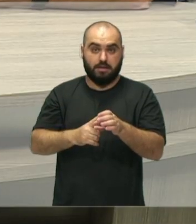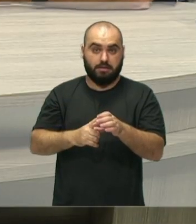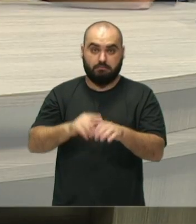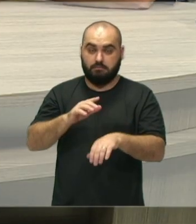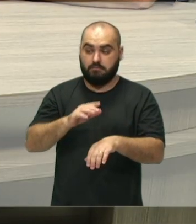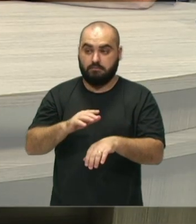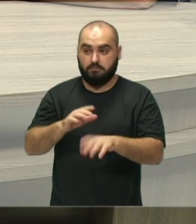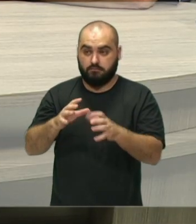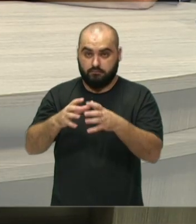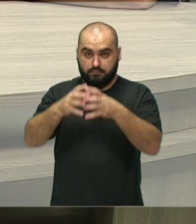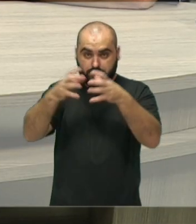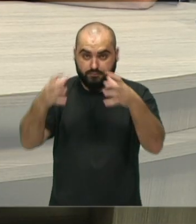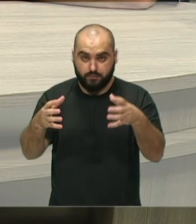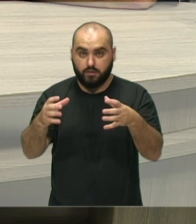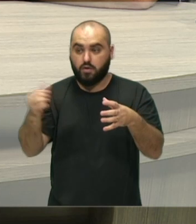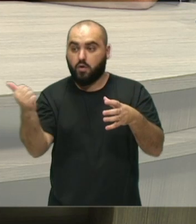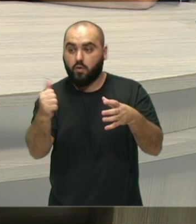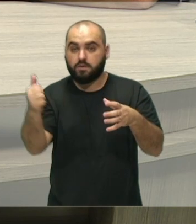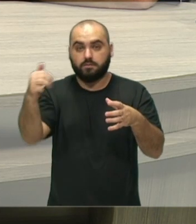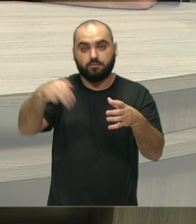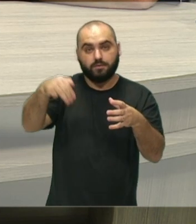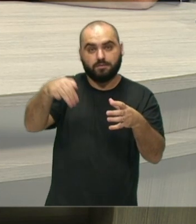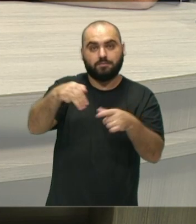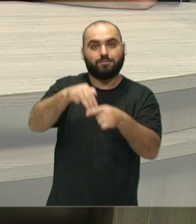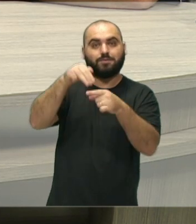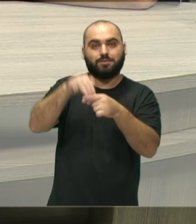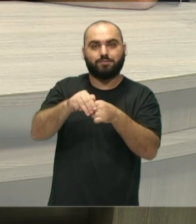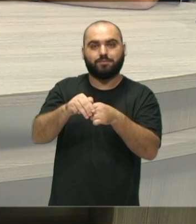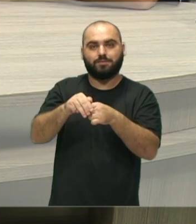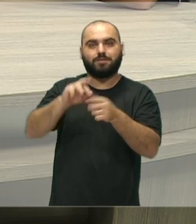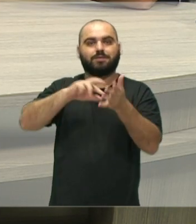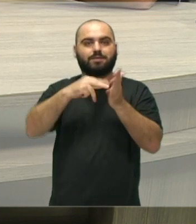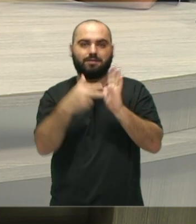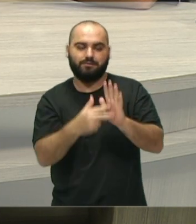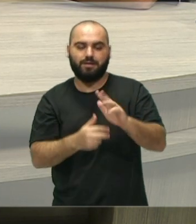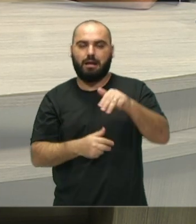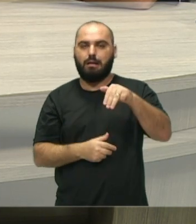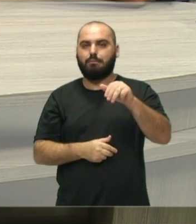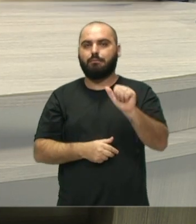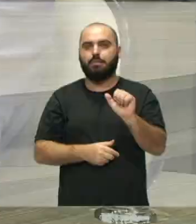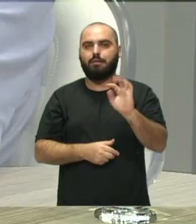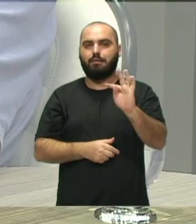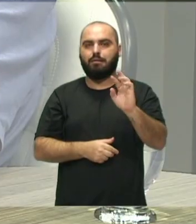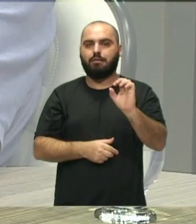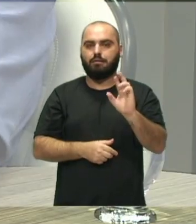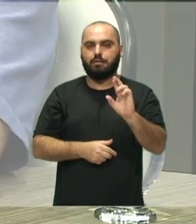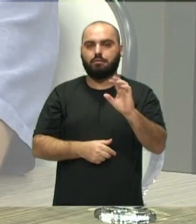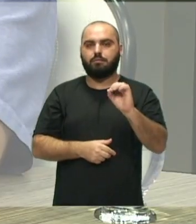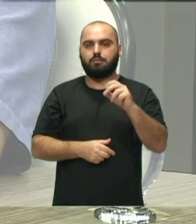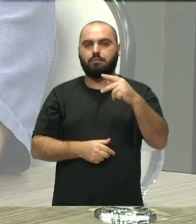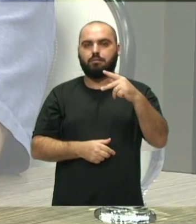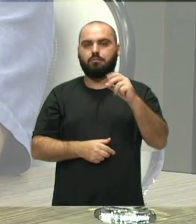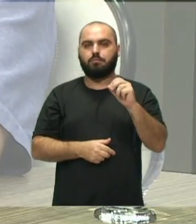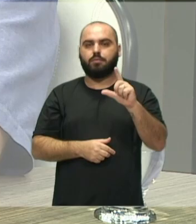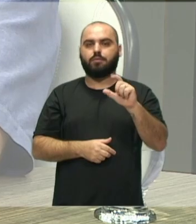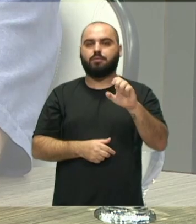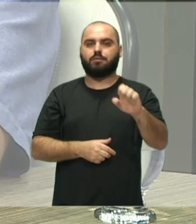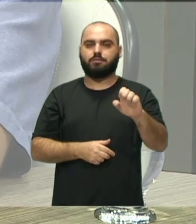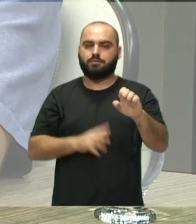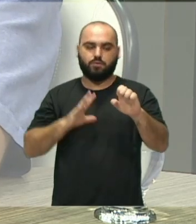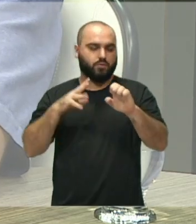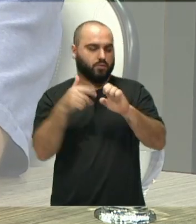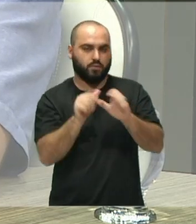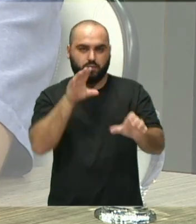dos 11 municípios da região da Foz do Rio Itajaí. Então, o consórcio atua na metrópole e não individualmente